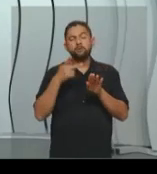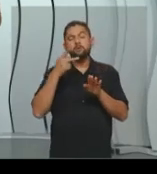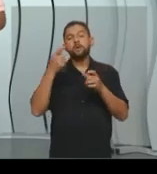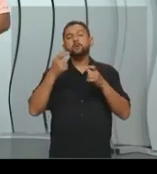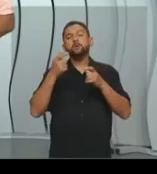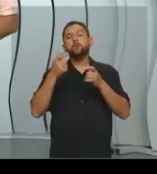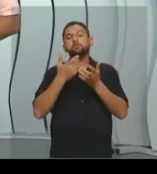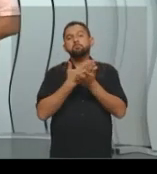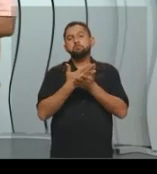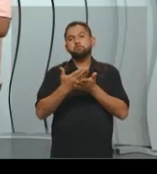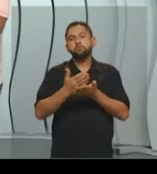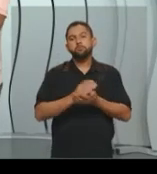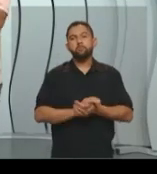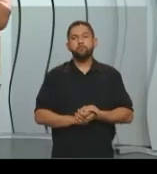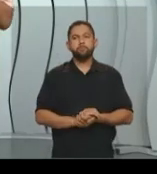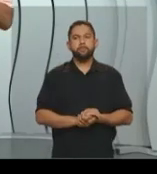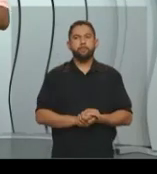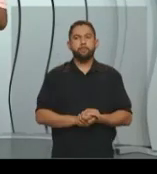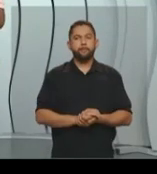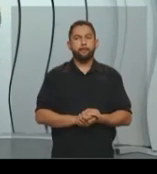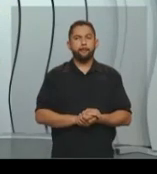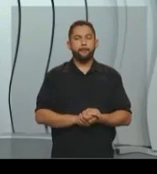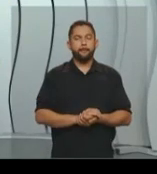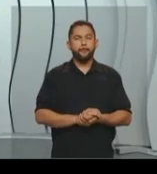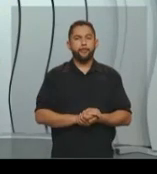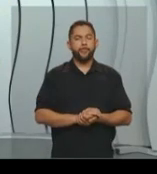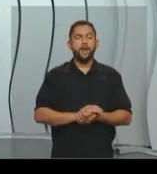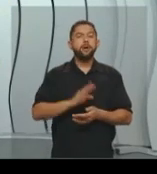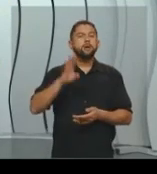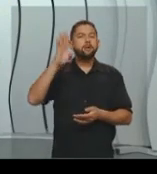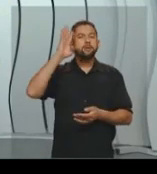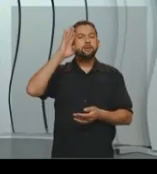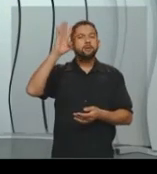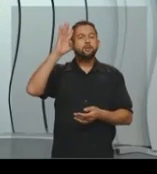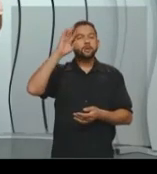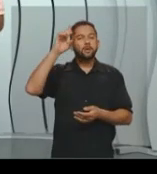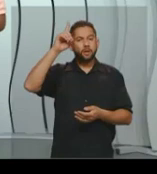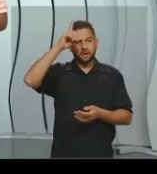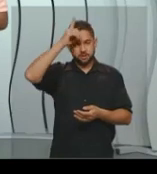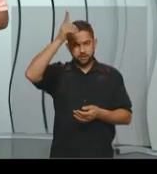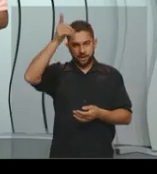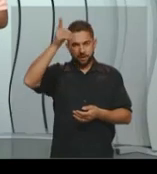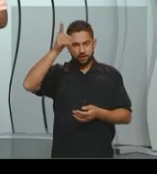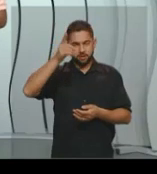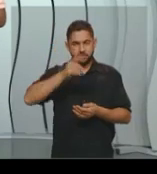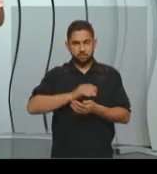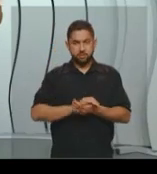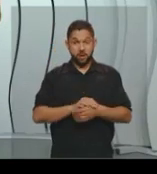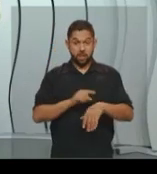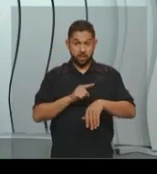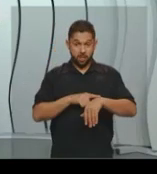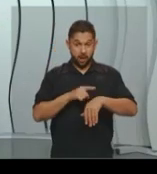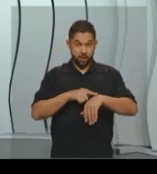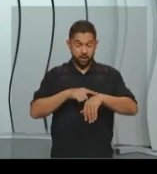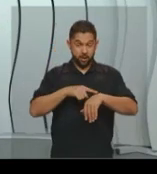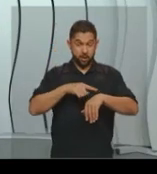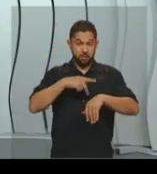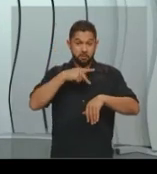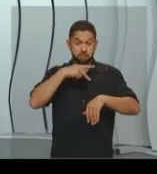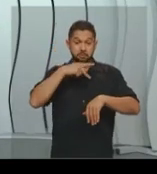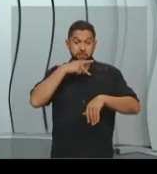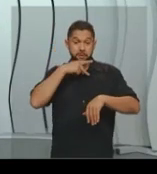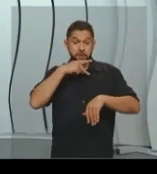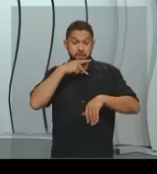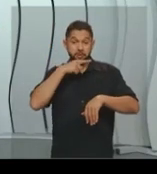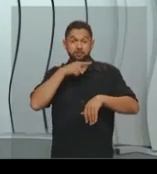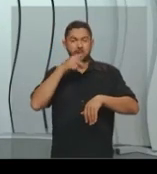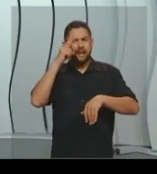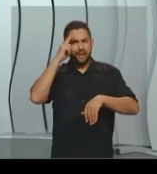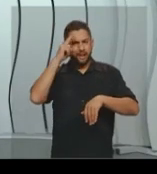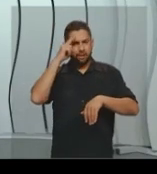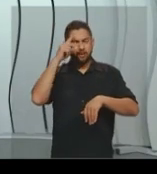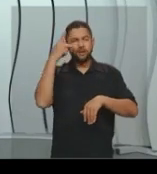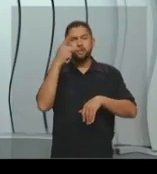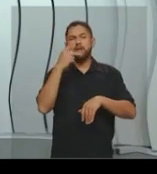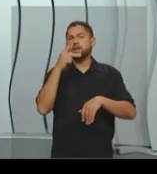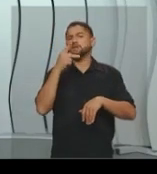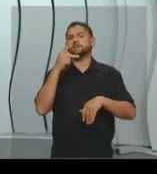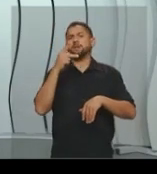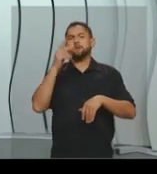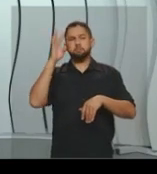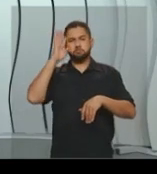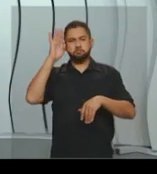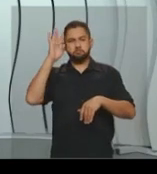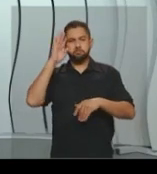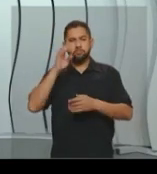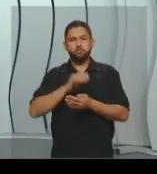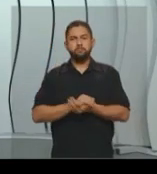hoje. Teoria das ideias. Pensamos em Platão, todo mundo fala teoria das ideias ou teoria das formas. Como é que